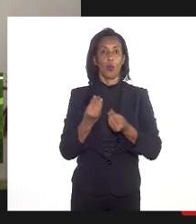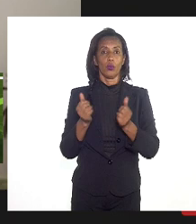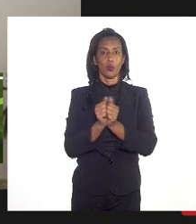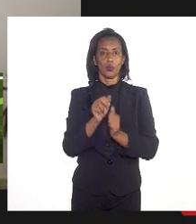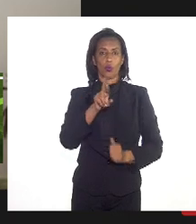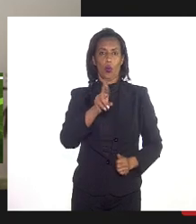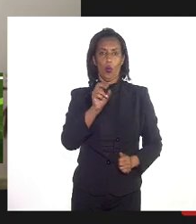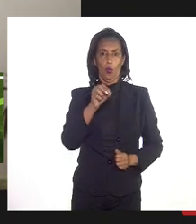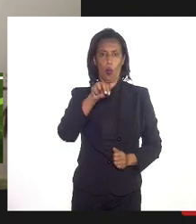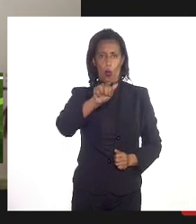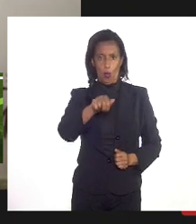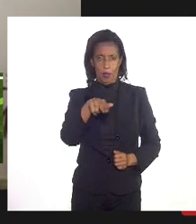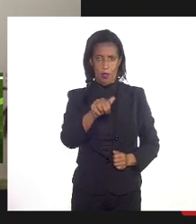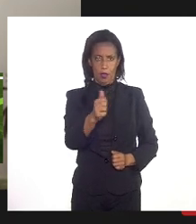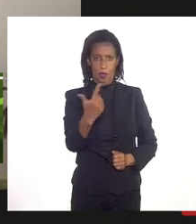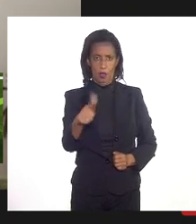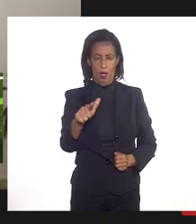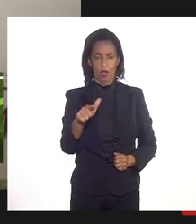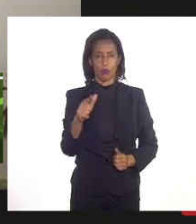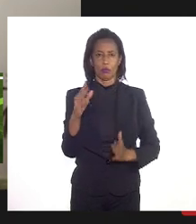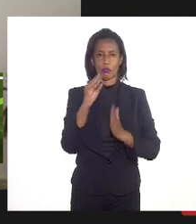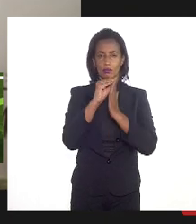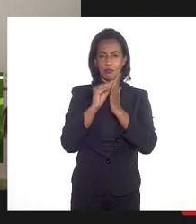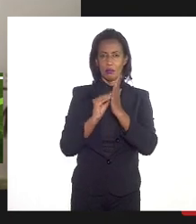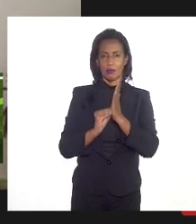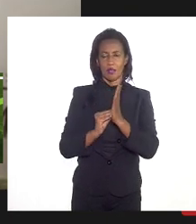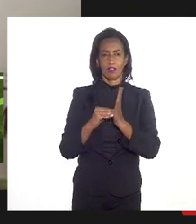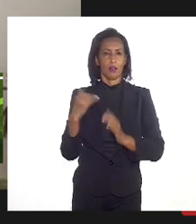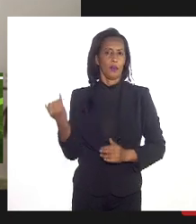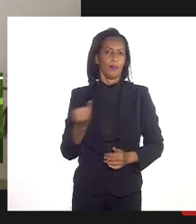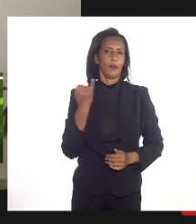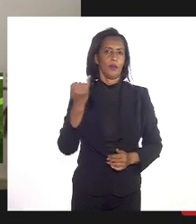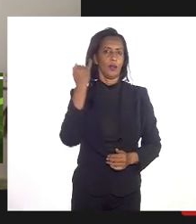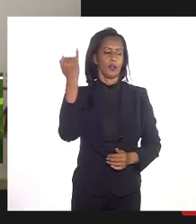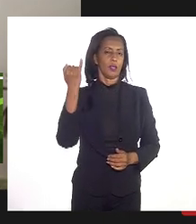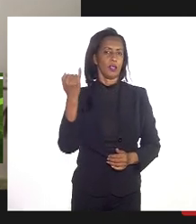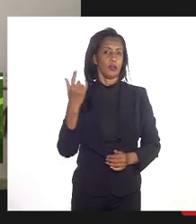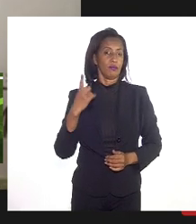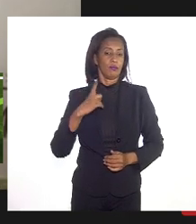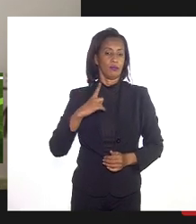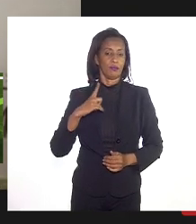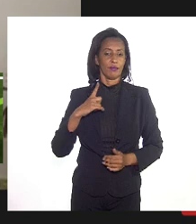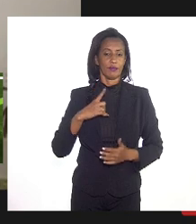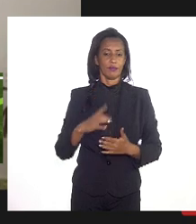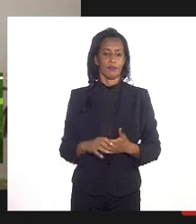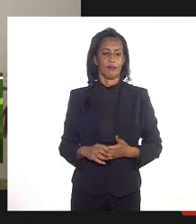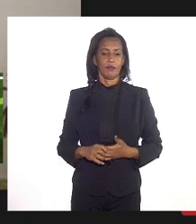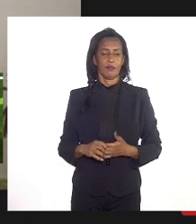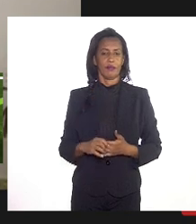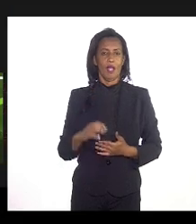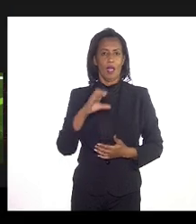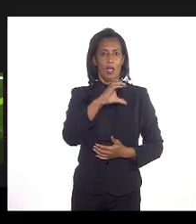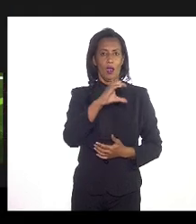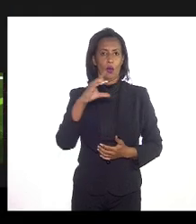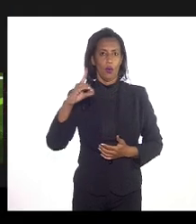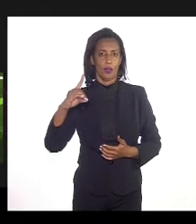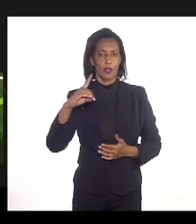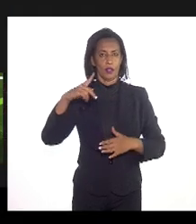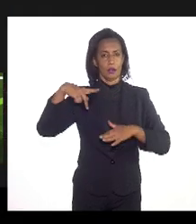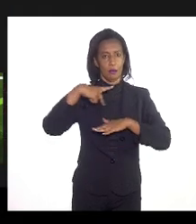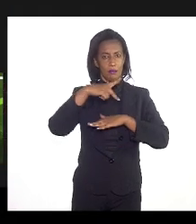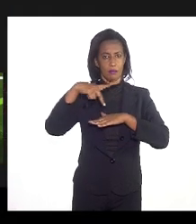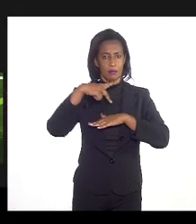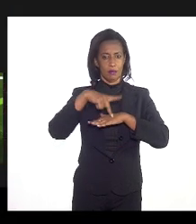que trouxe esse elemento tão fundamental no que tange a coordenação